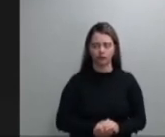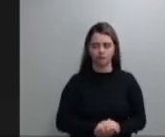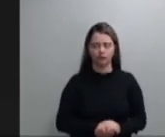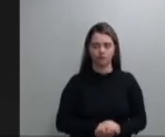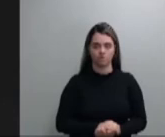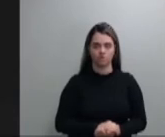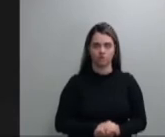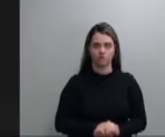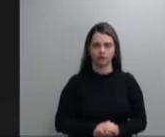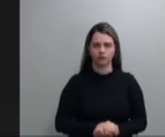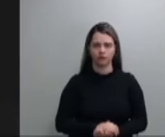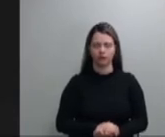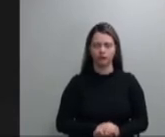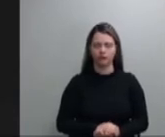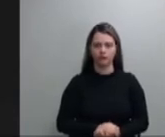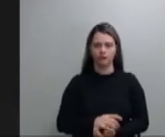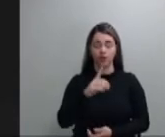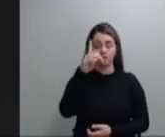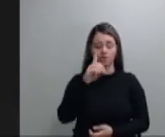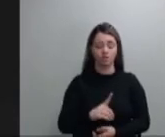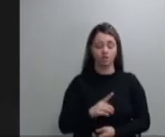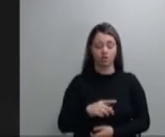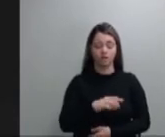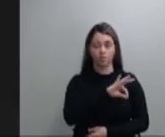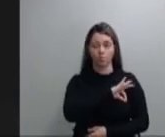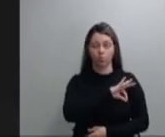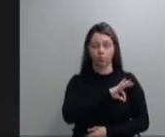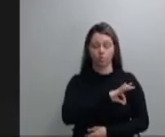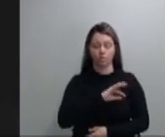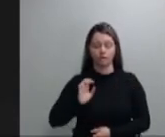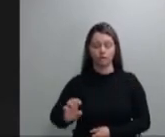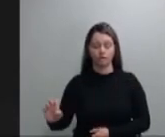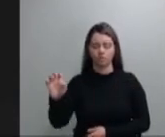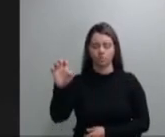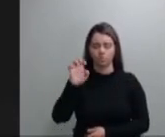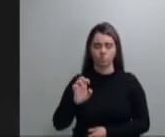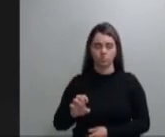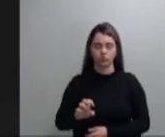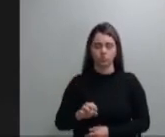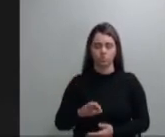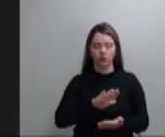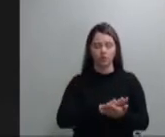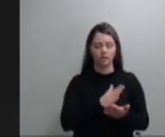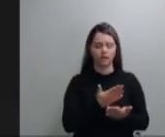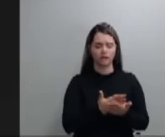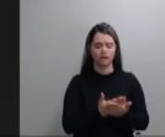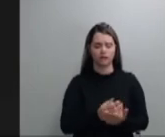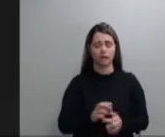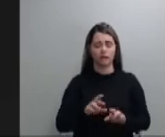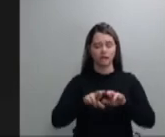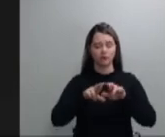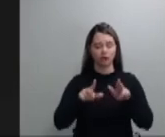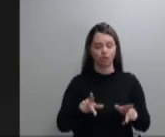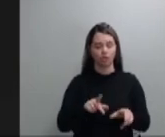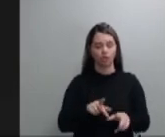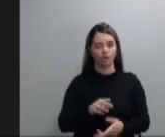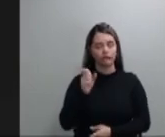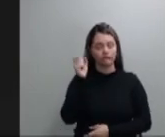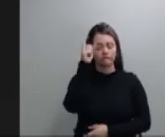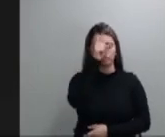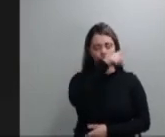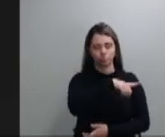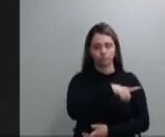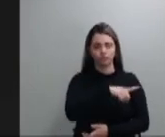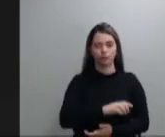declaratórios da Corte Estadual por força de interpretação equivocada dos fatos ou objetos destes álcool